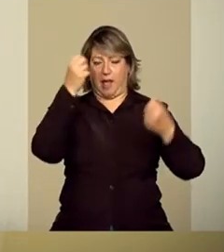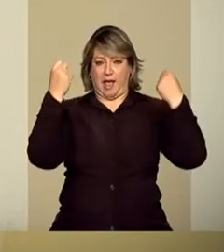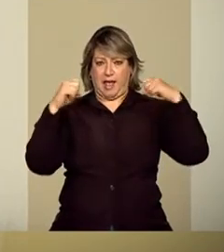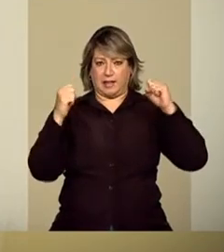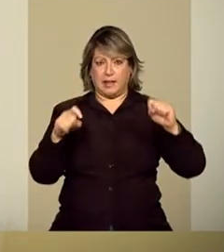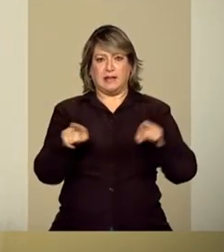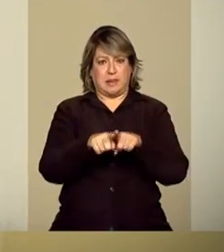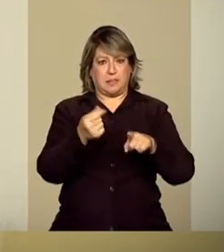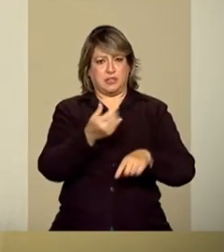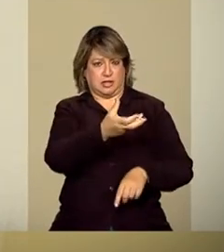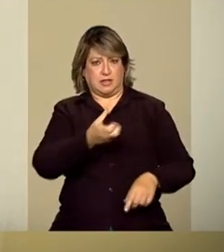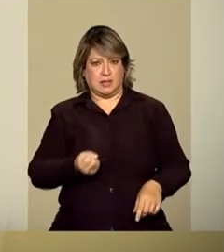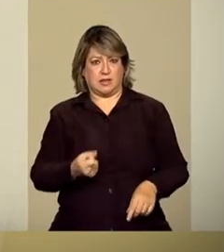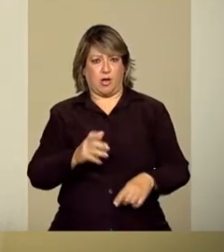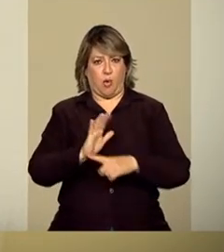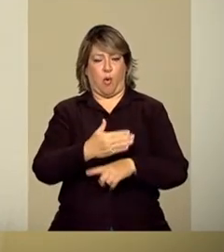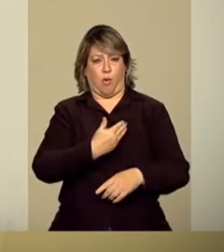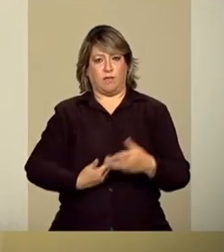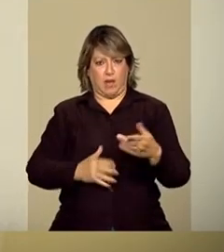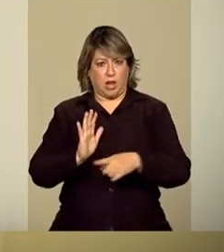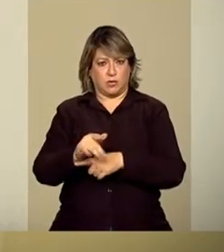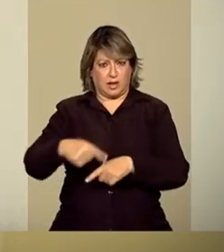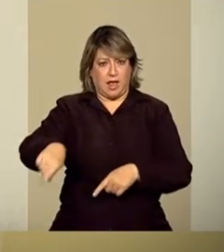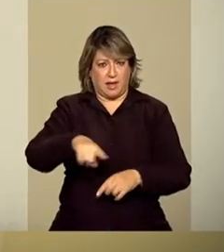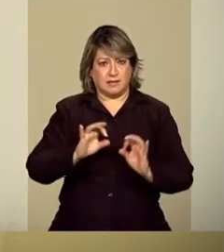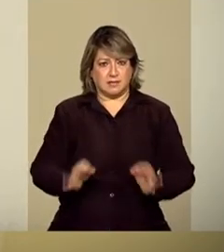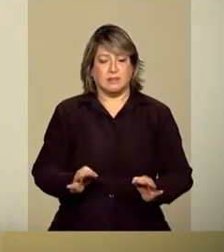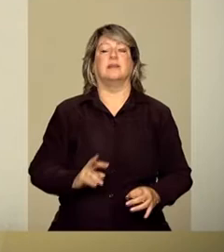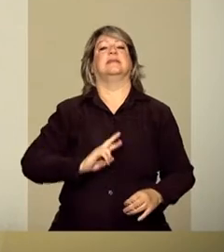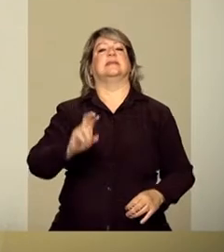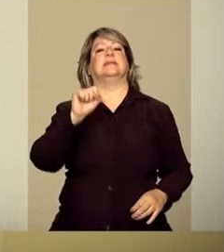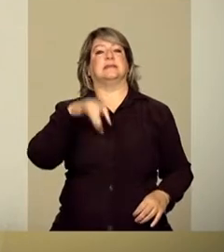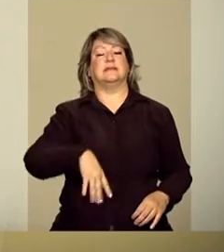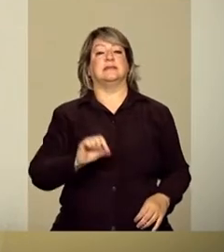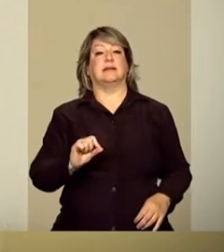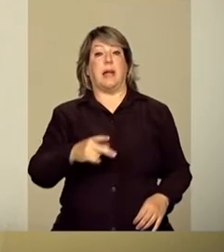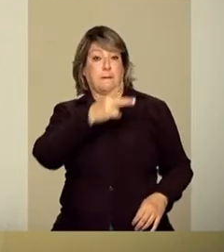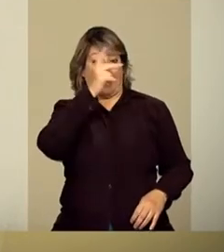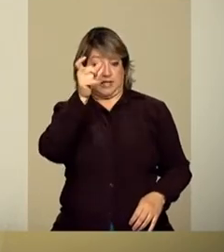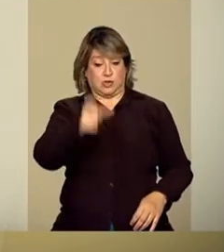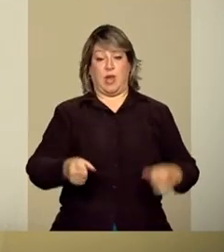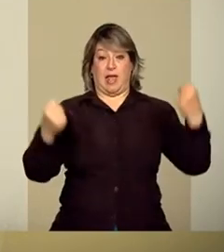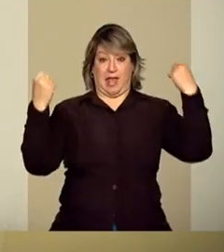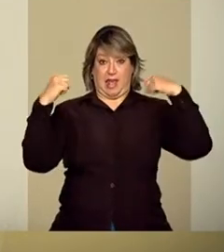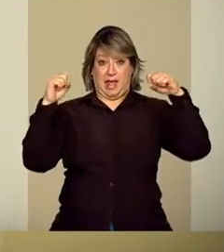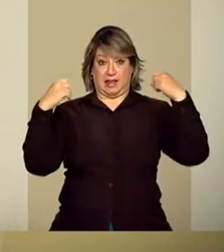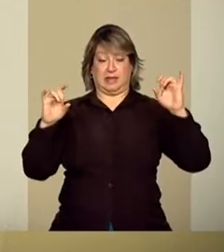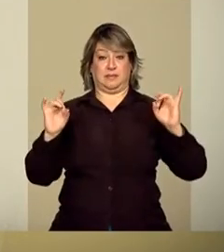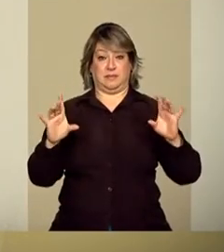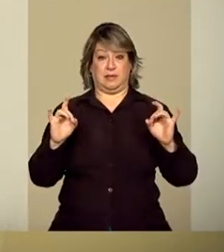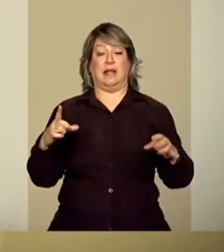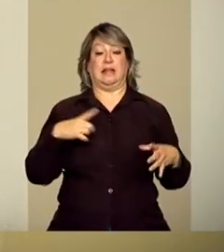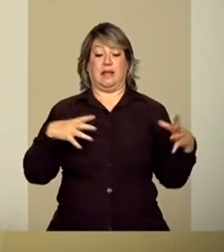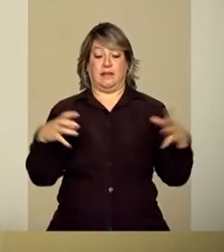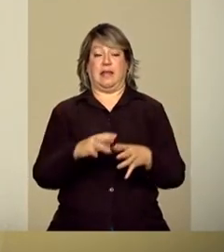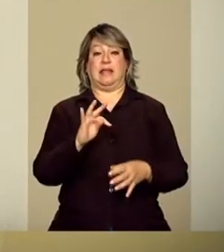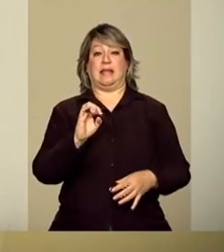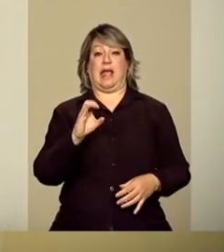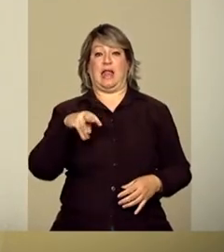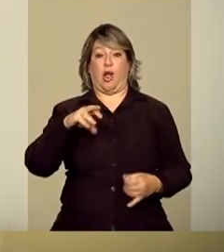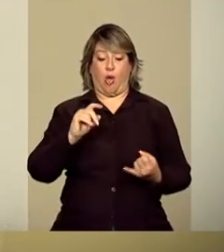Recebem sim, Luciano. Você sabe que a preparação de um atleta de alto rendimento envolve, além do técnico, uma